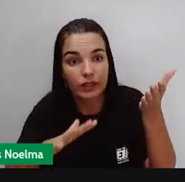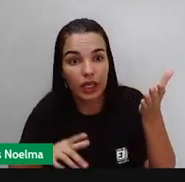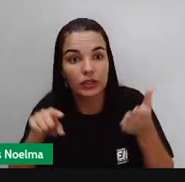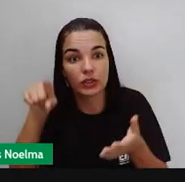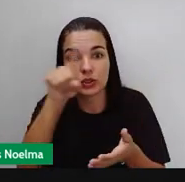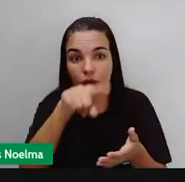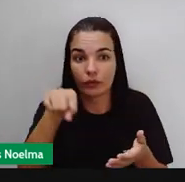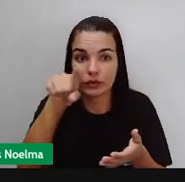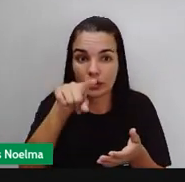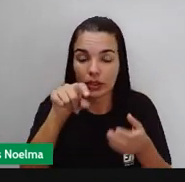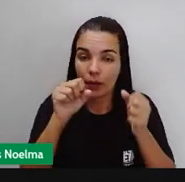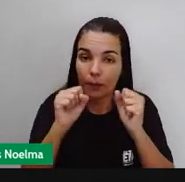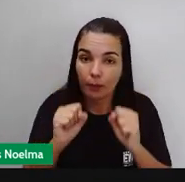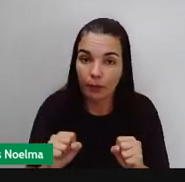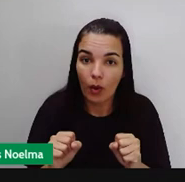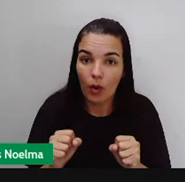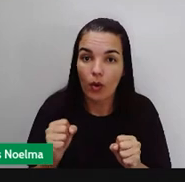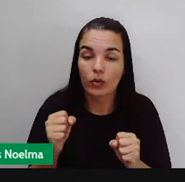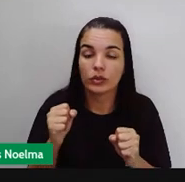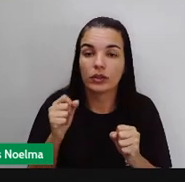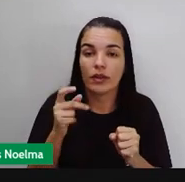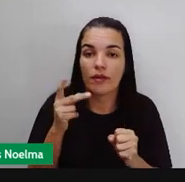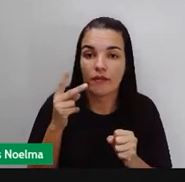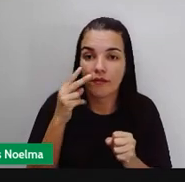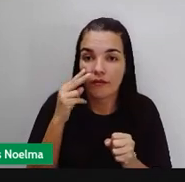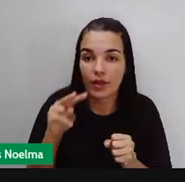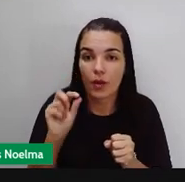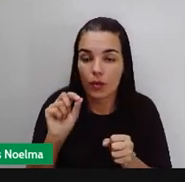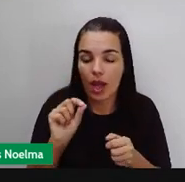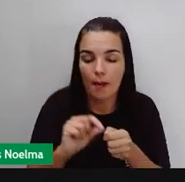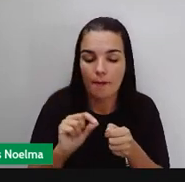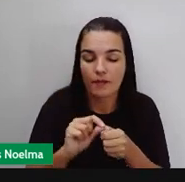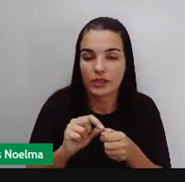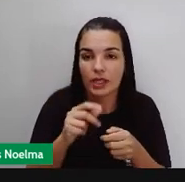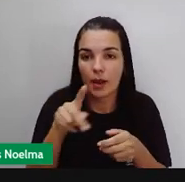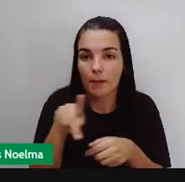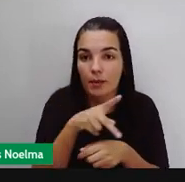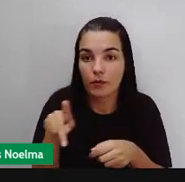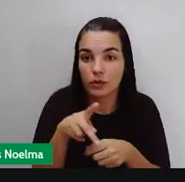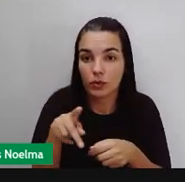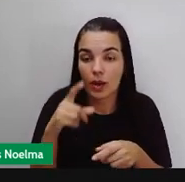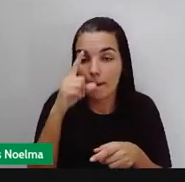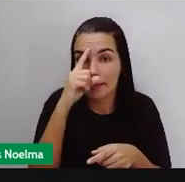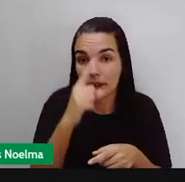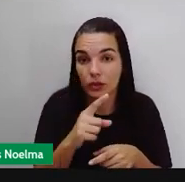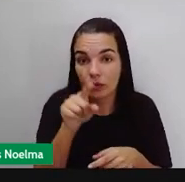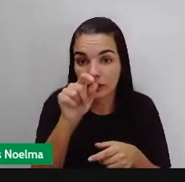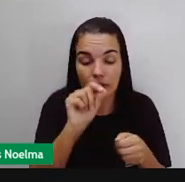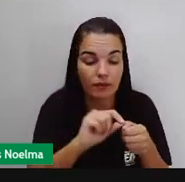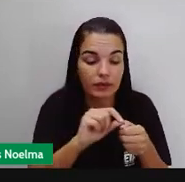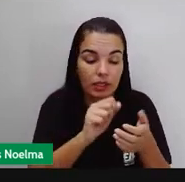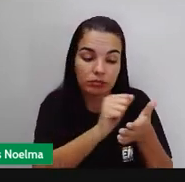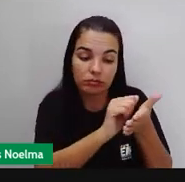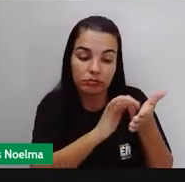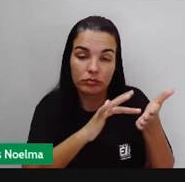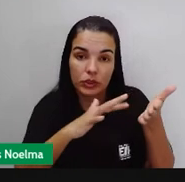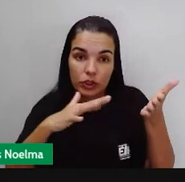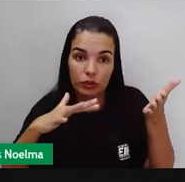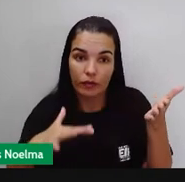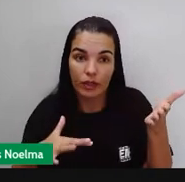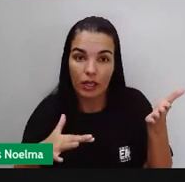vocês, veja lá o que, que a Pro de vocês encaminhou para a realização dessa